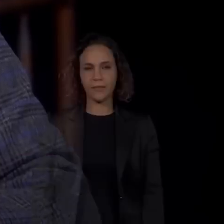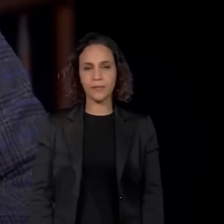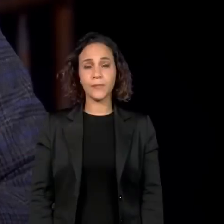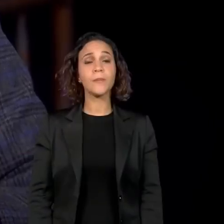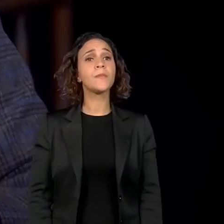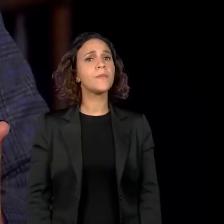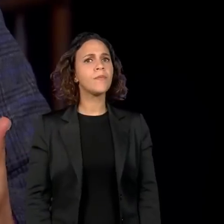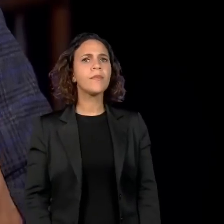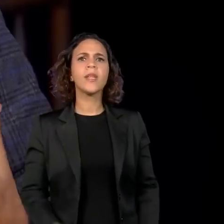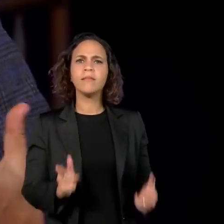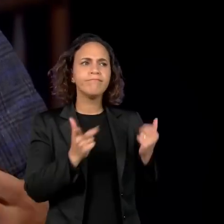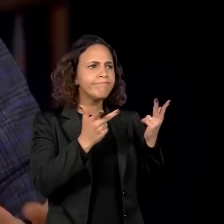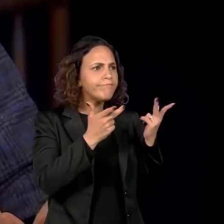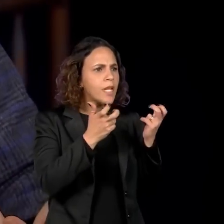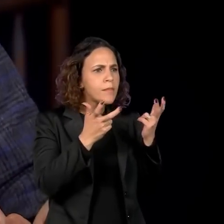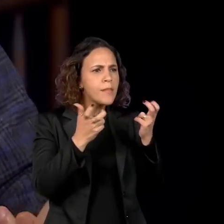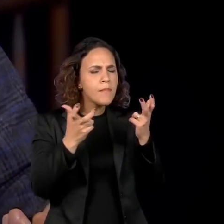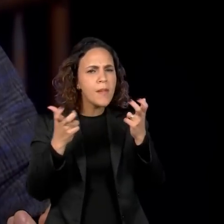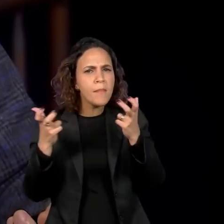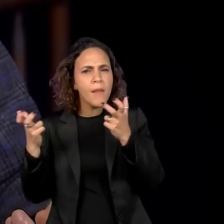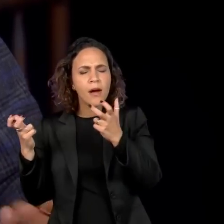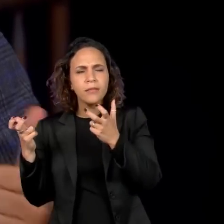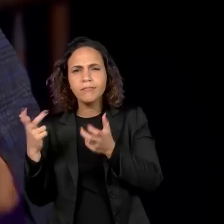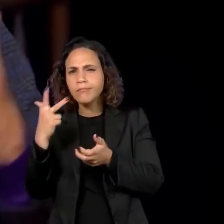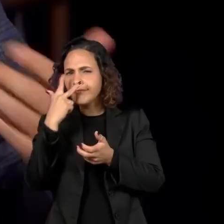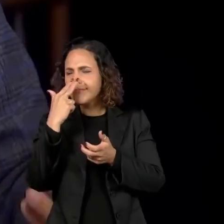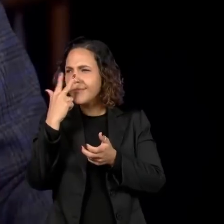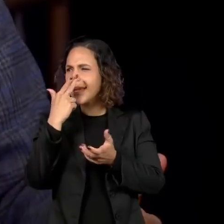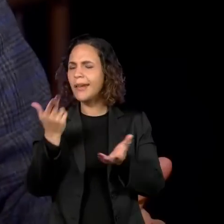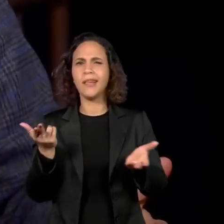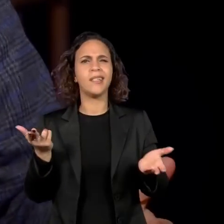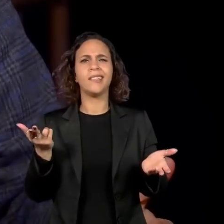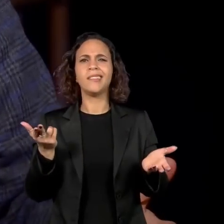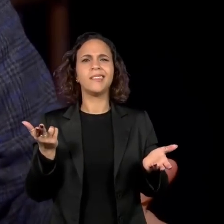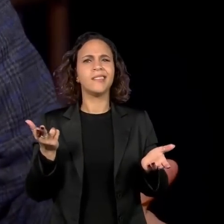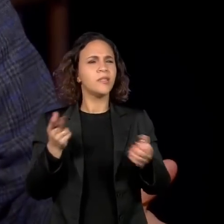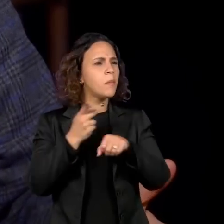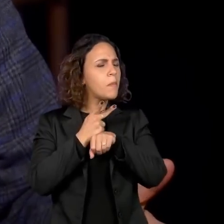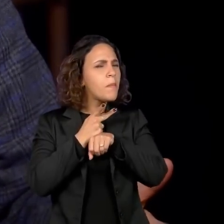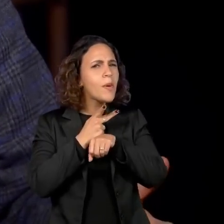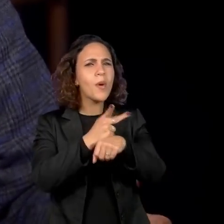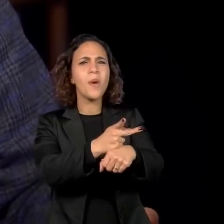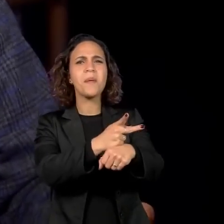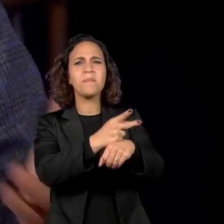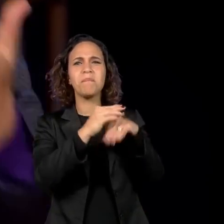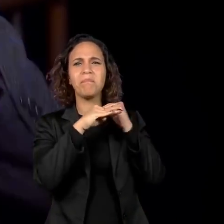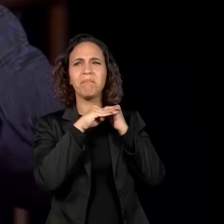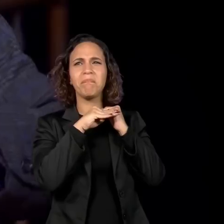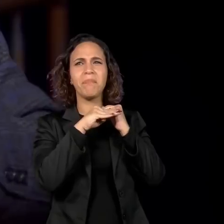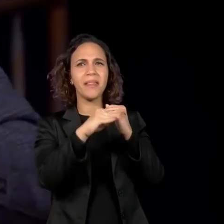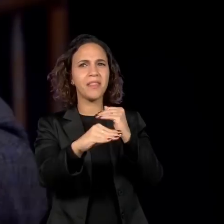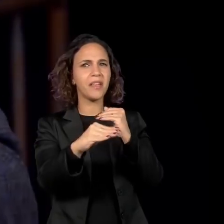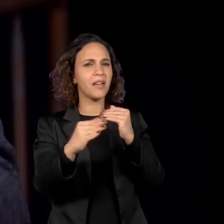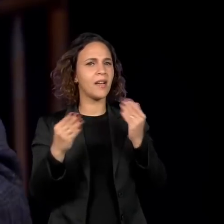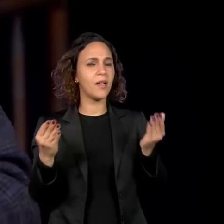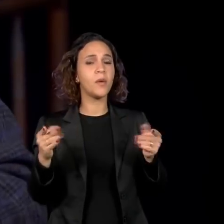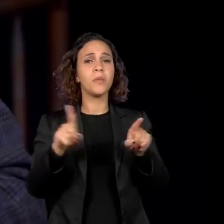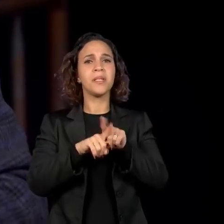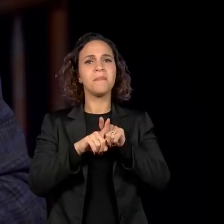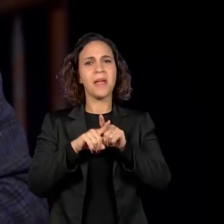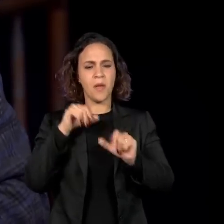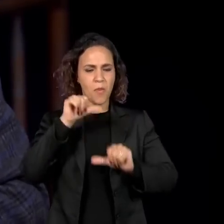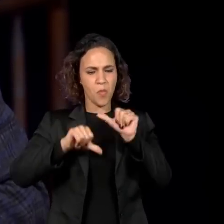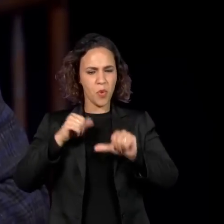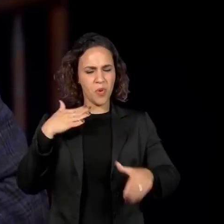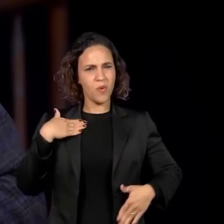E vemos hoje muitas deformações, né? As pessoas indo buscar uma imagem, com intervenções físicas.